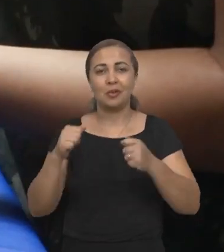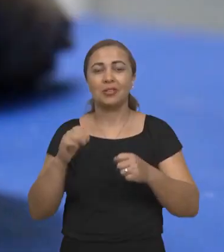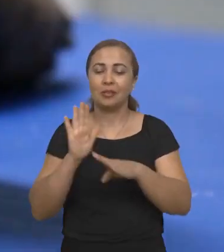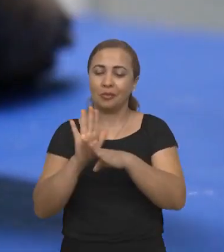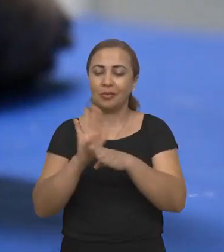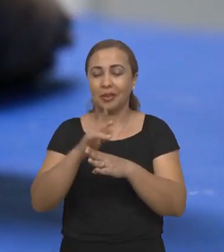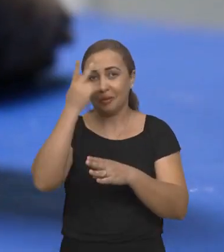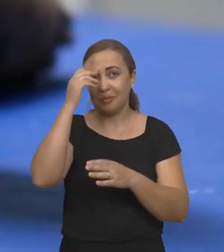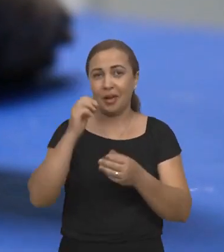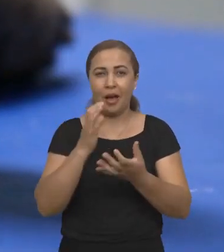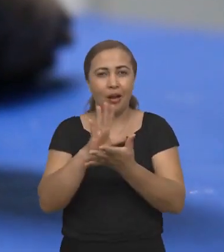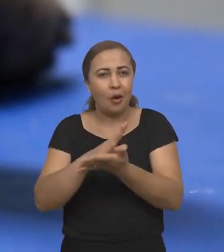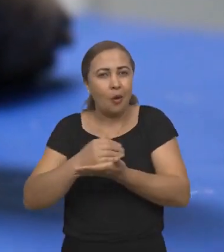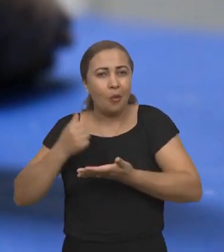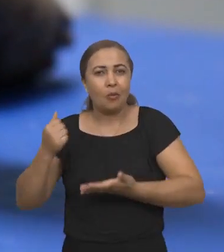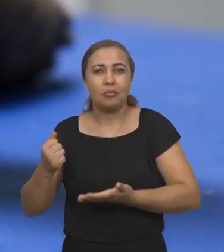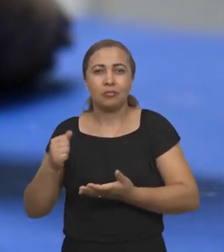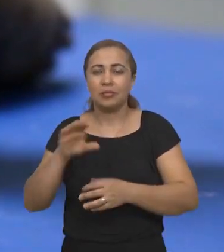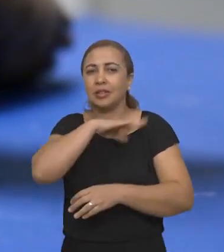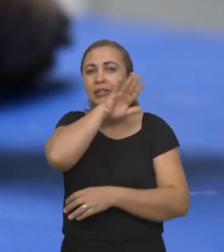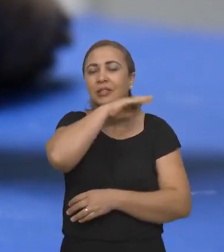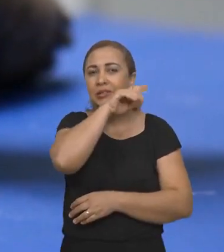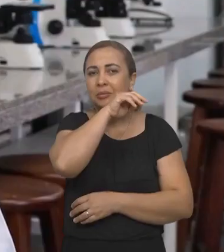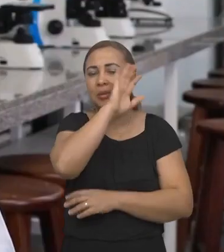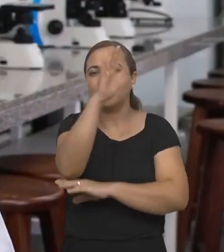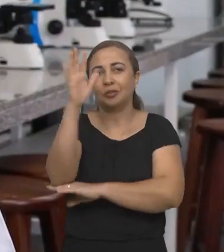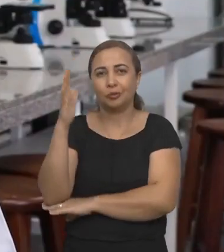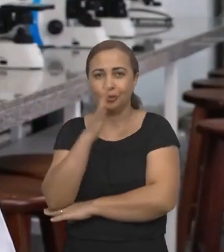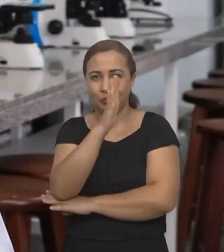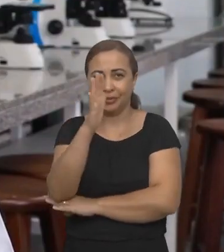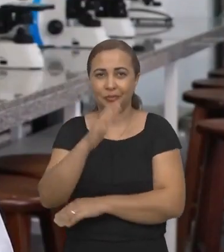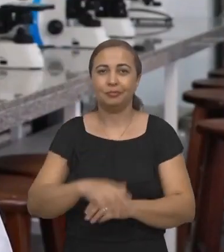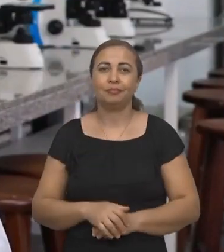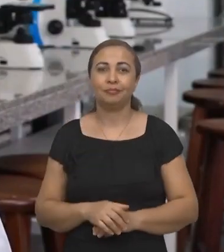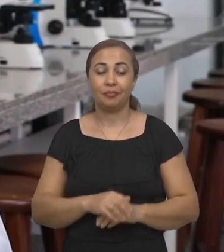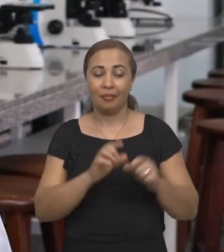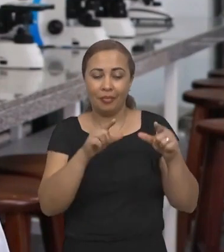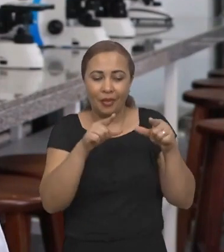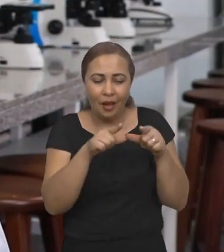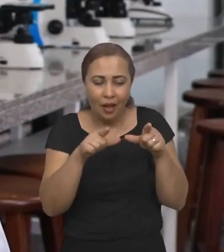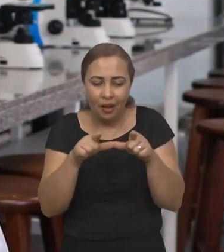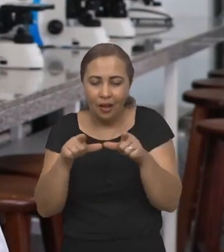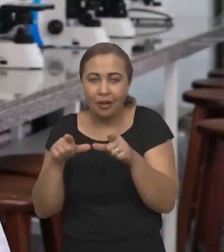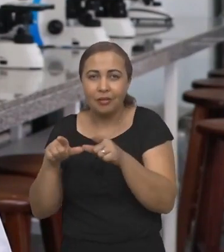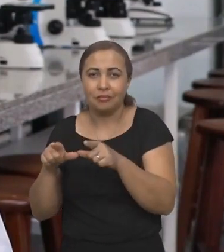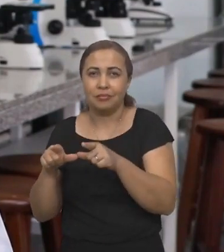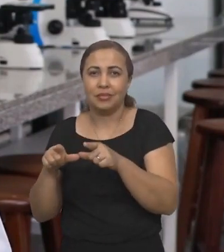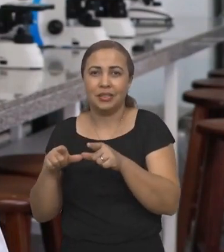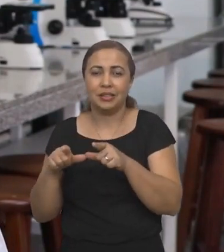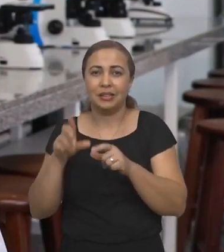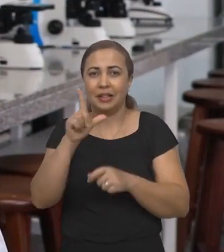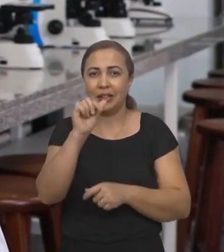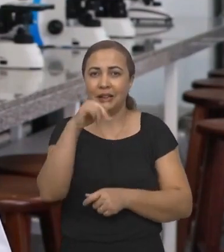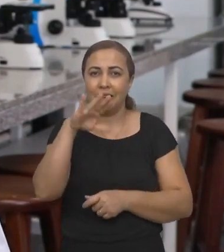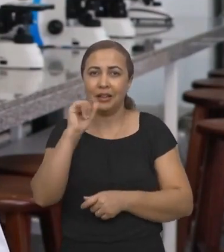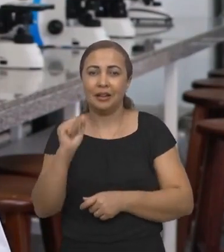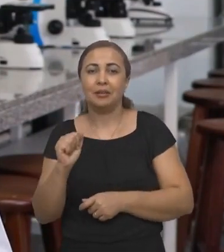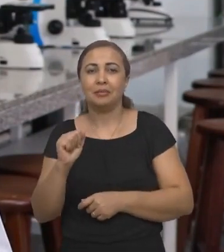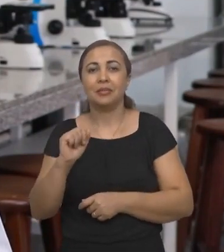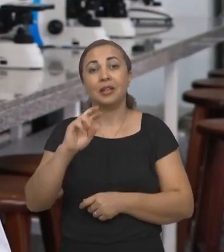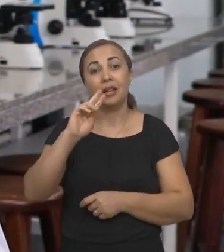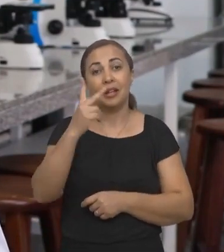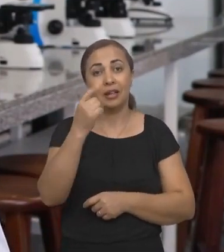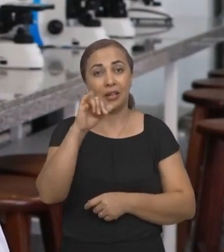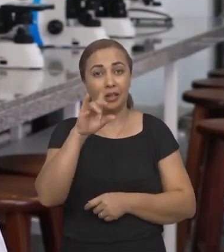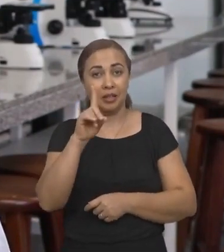na recuperação de lesões em animais silvestres. Essas lâminas, né, que cientificamente falando, nós demos o nome de lâminas